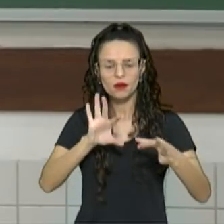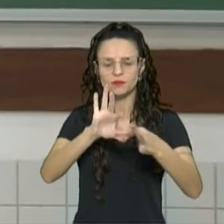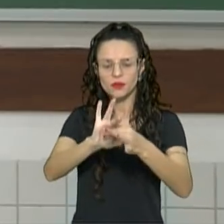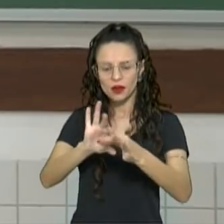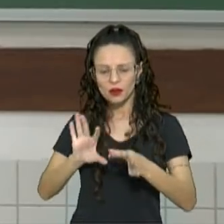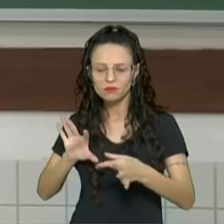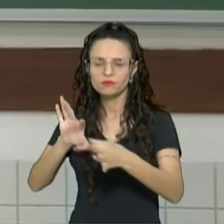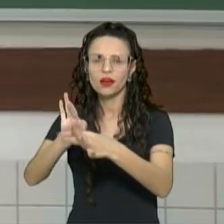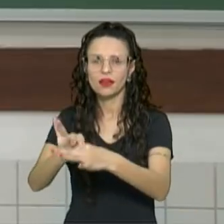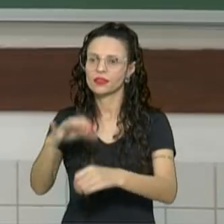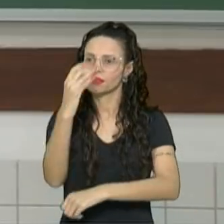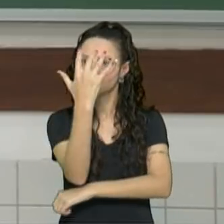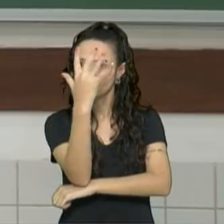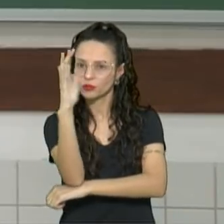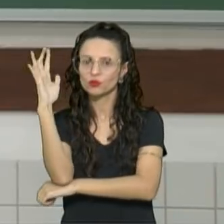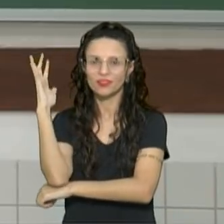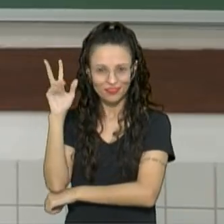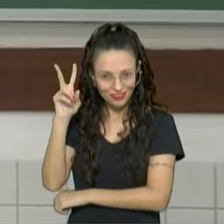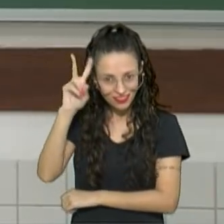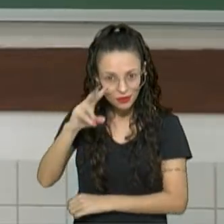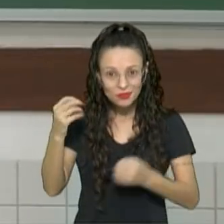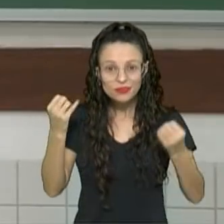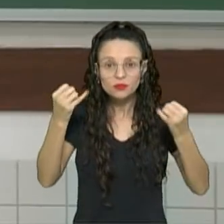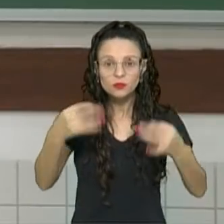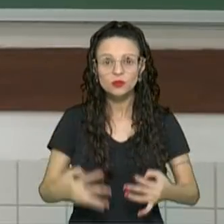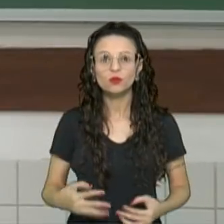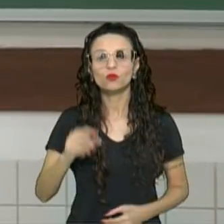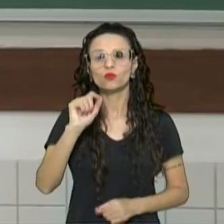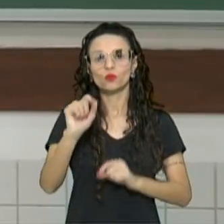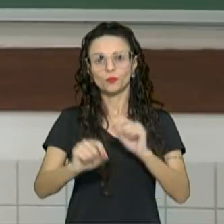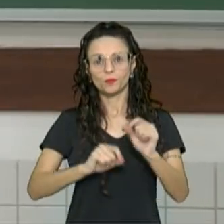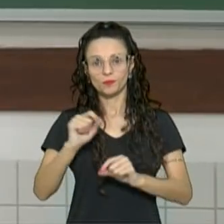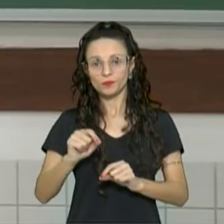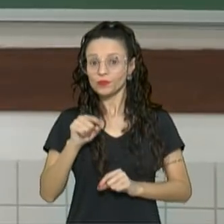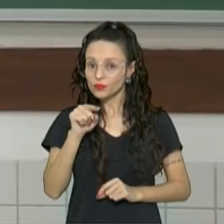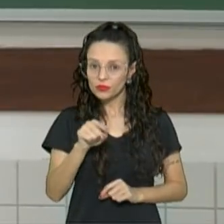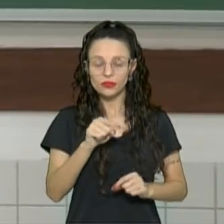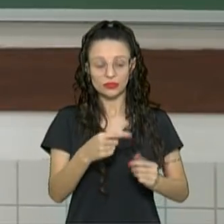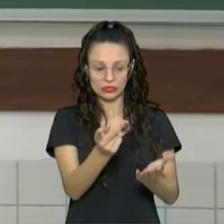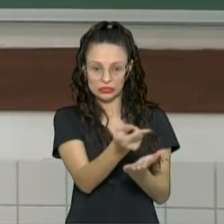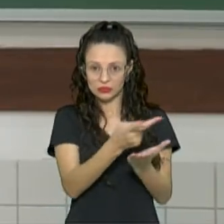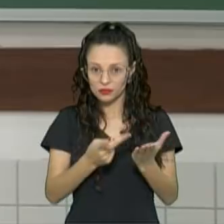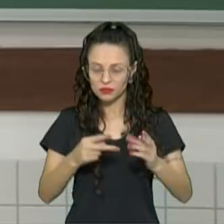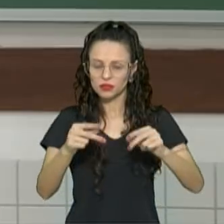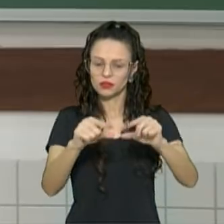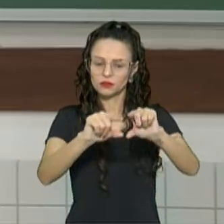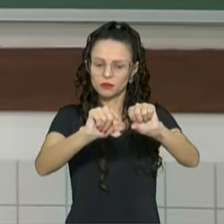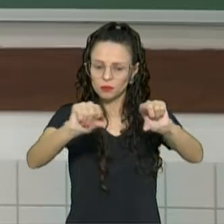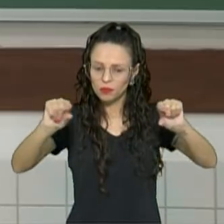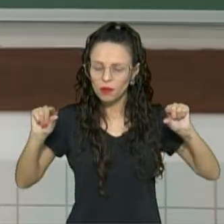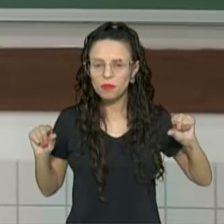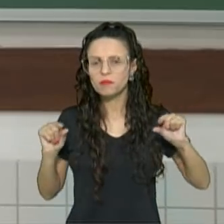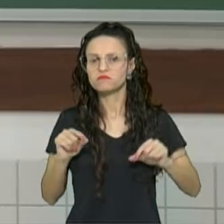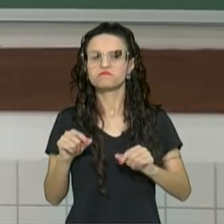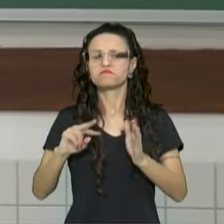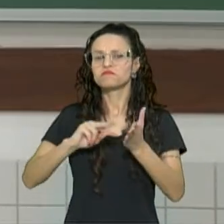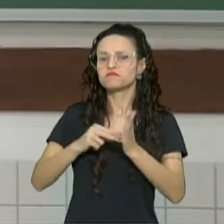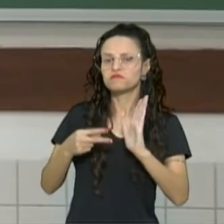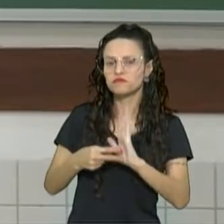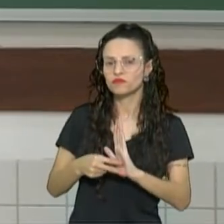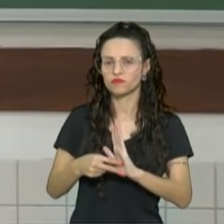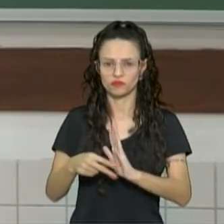com a natureza, né? Lembra que a gente falou que esses grafismos têm, né, representam cobras,